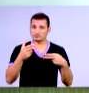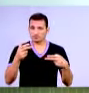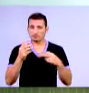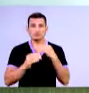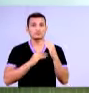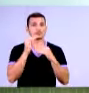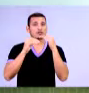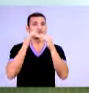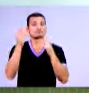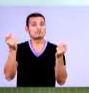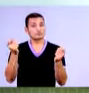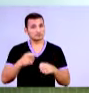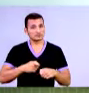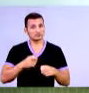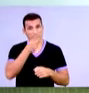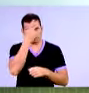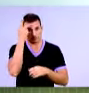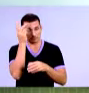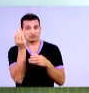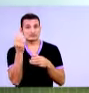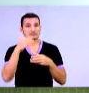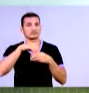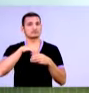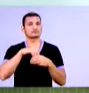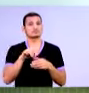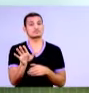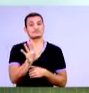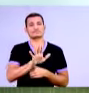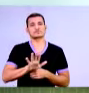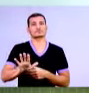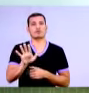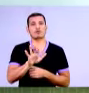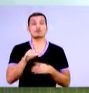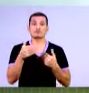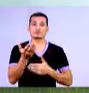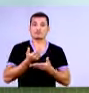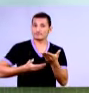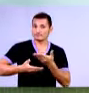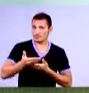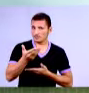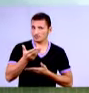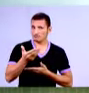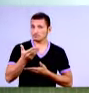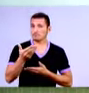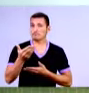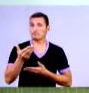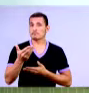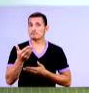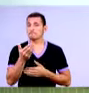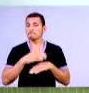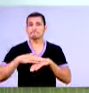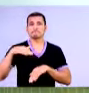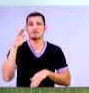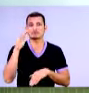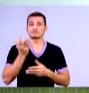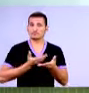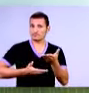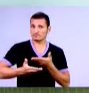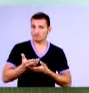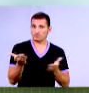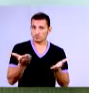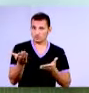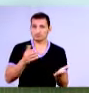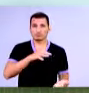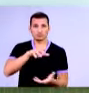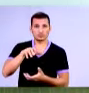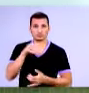pessoa seja inserida no cenário, né? Então, a interatividade ela passa a ser muito maior, né? Interatividade hoje no mundo da internet,